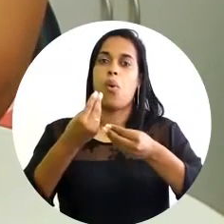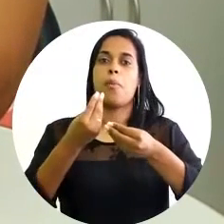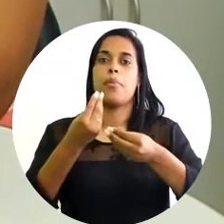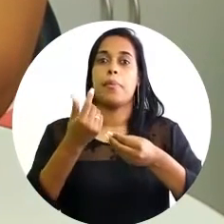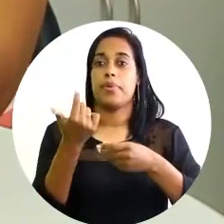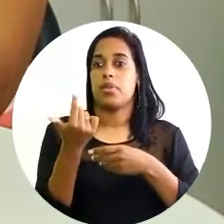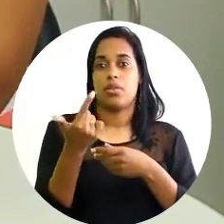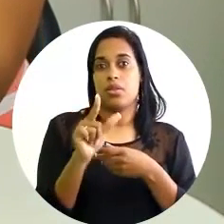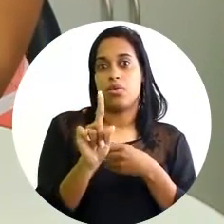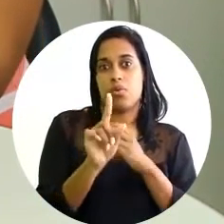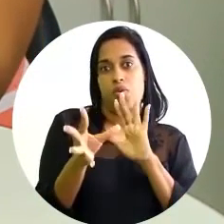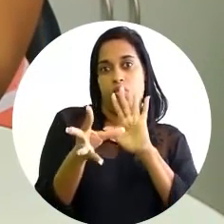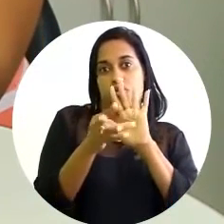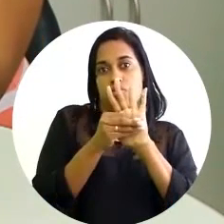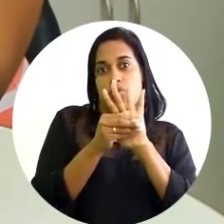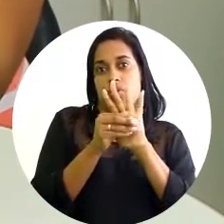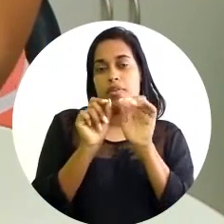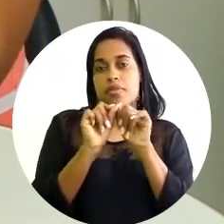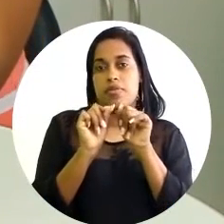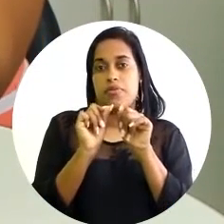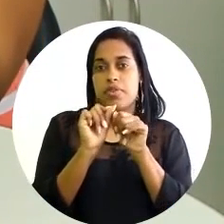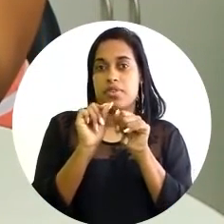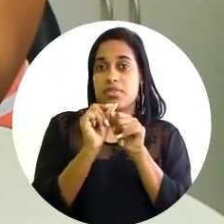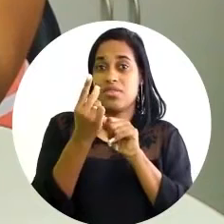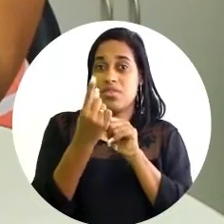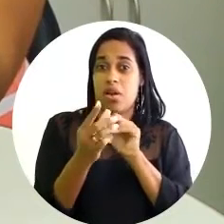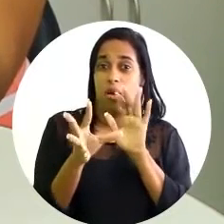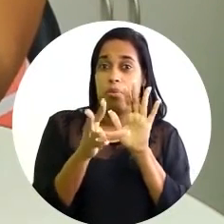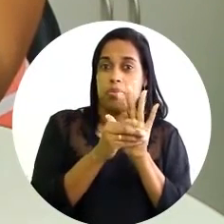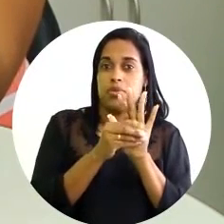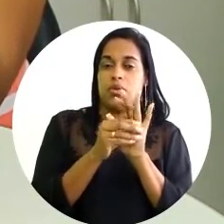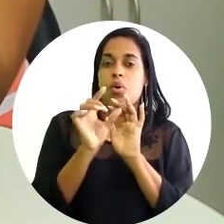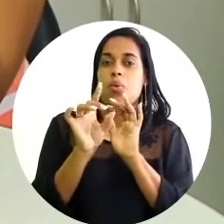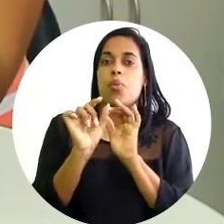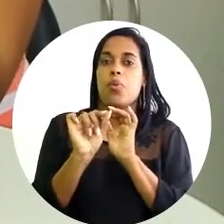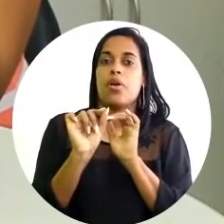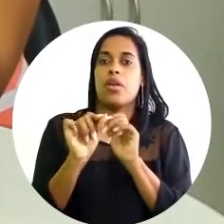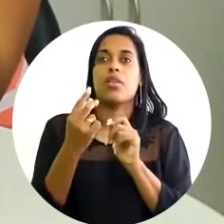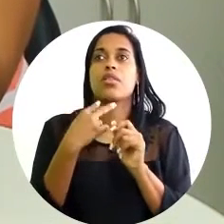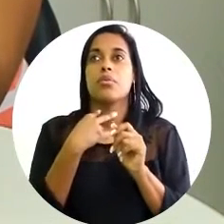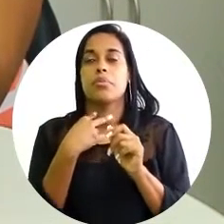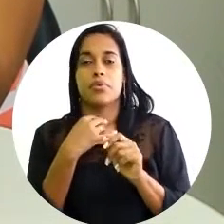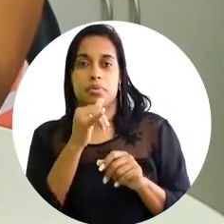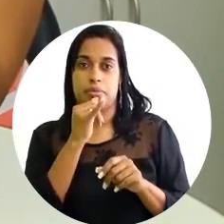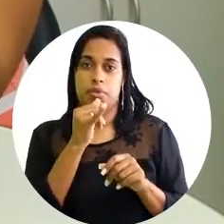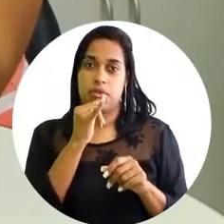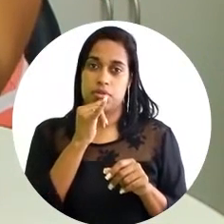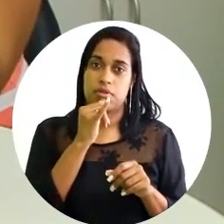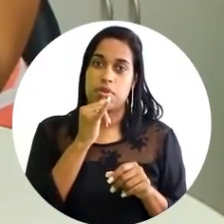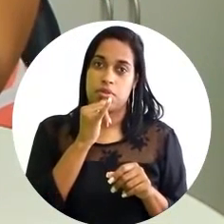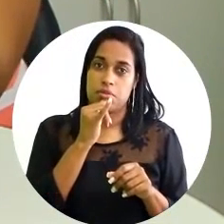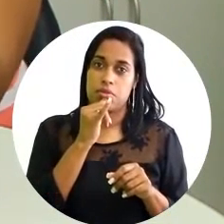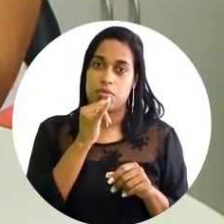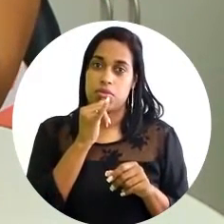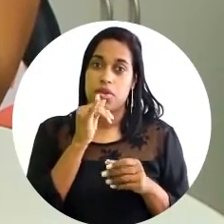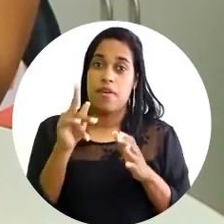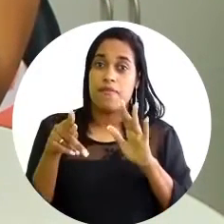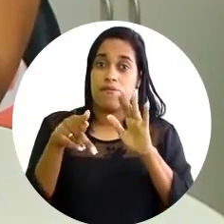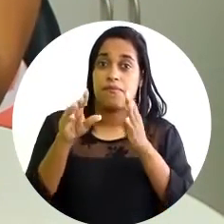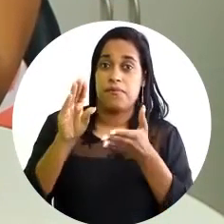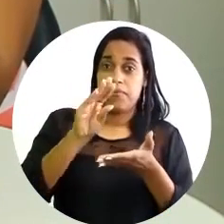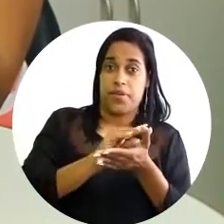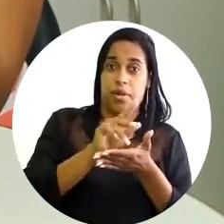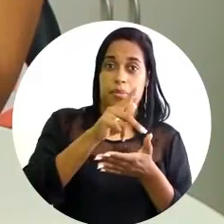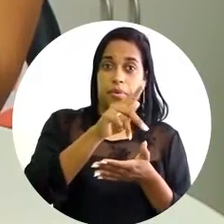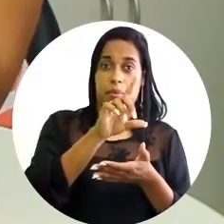empregar, para não empregar, não fazer gastos em itens que não possa. Por exemplo, com relação ao recurso